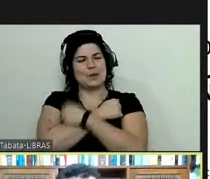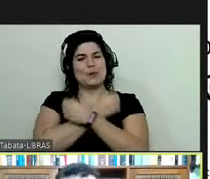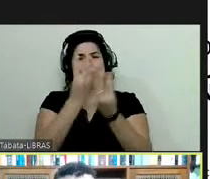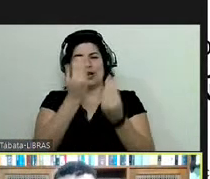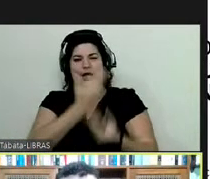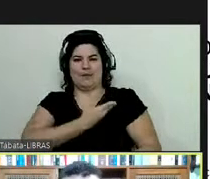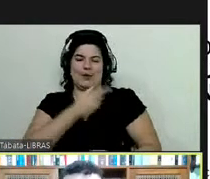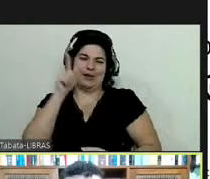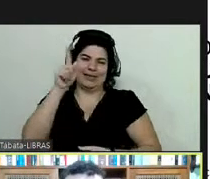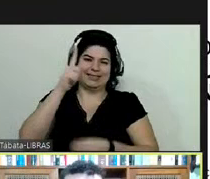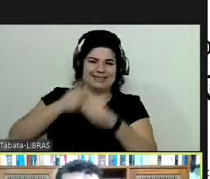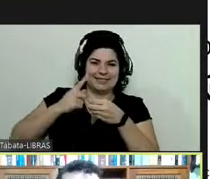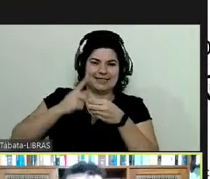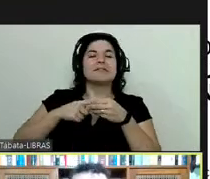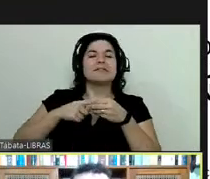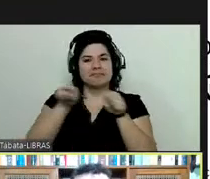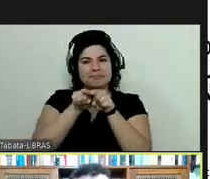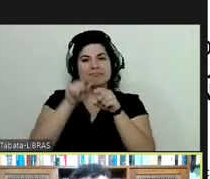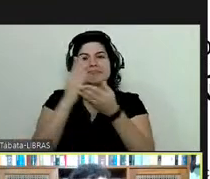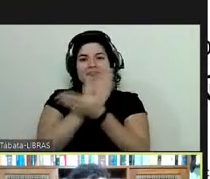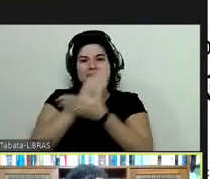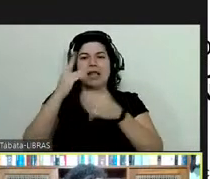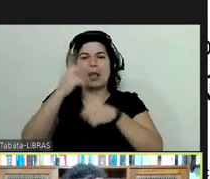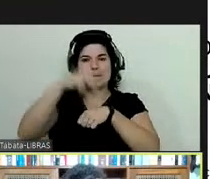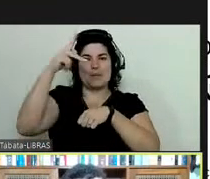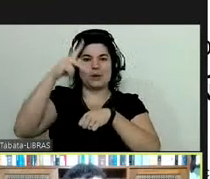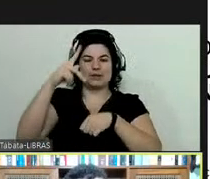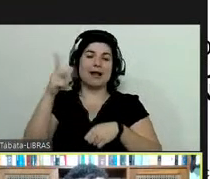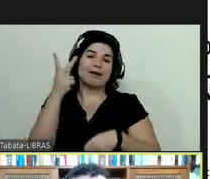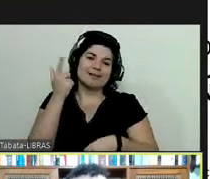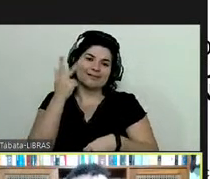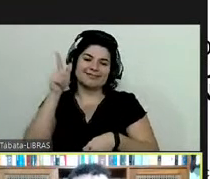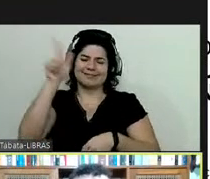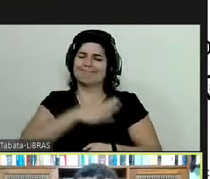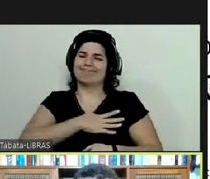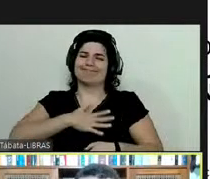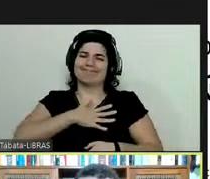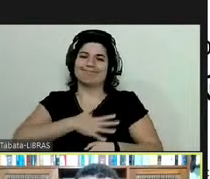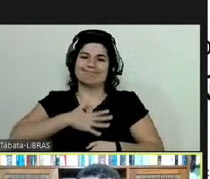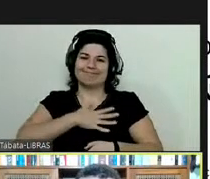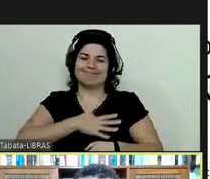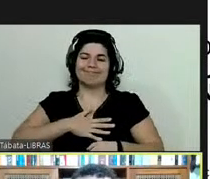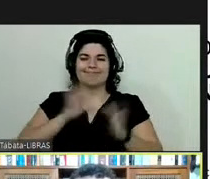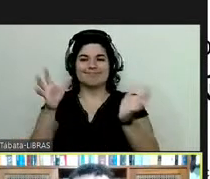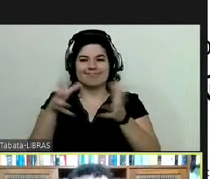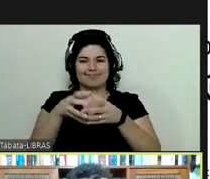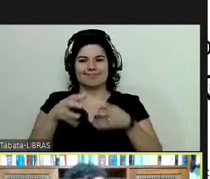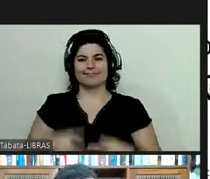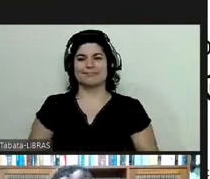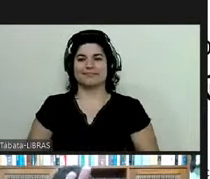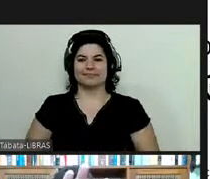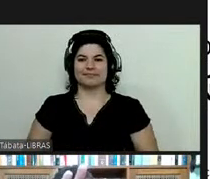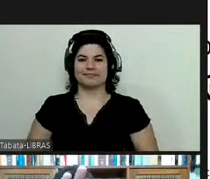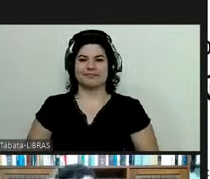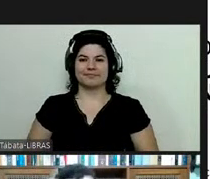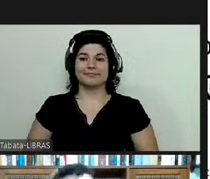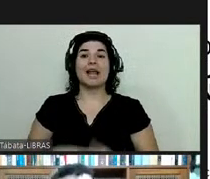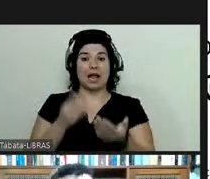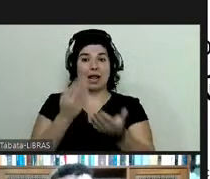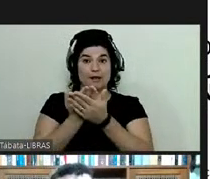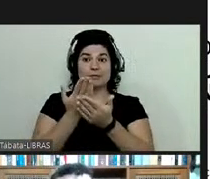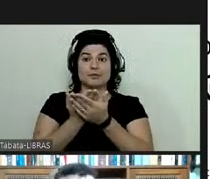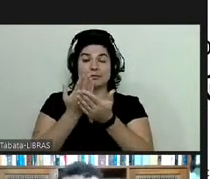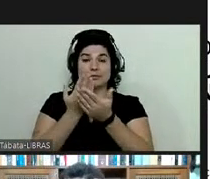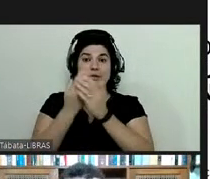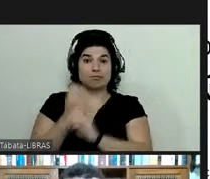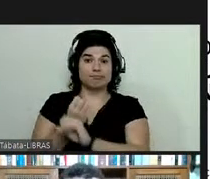muitos amigos aí né conseguiu alguns alunos de pós-graduação cearenses pessoas muito queridas né Nós vamos aqui então tem como dar umas aulas online